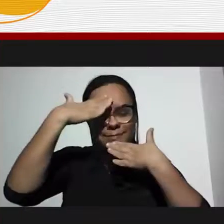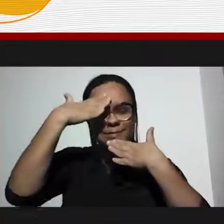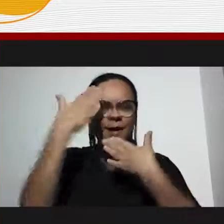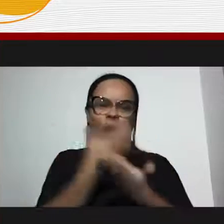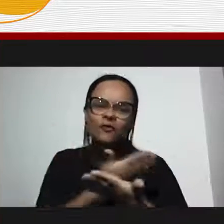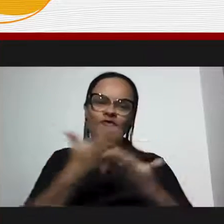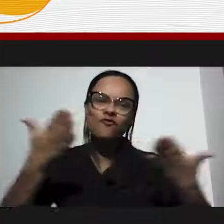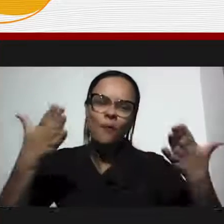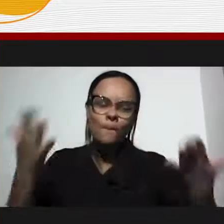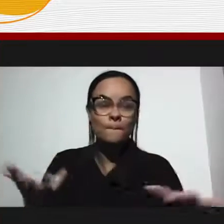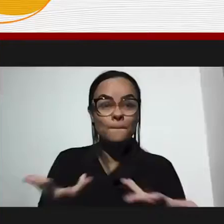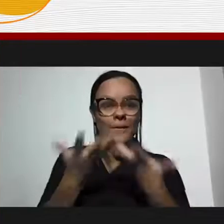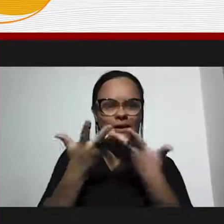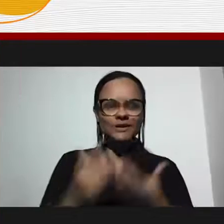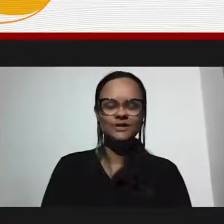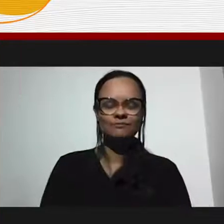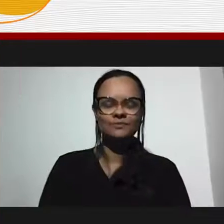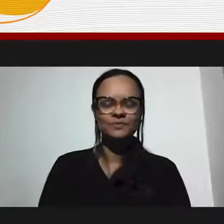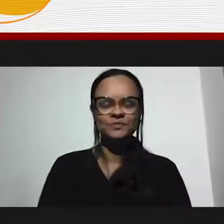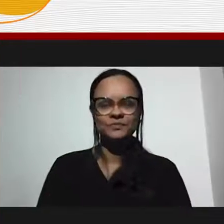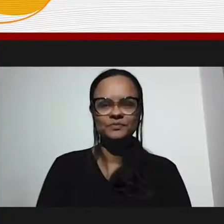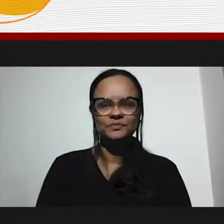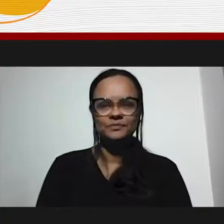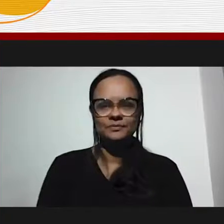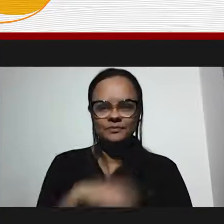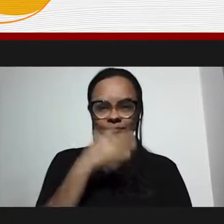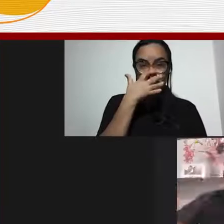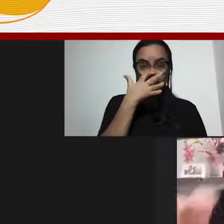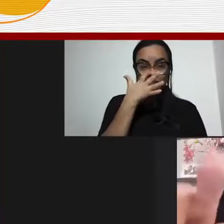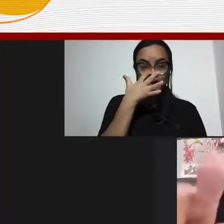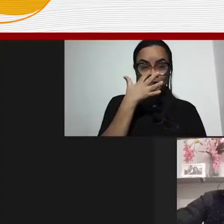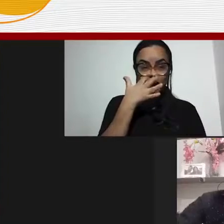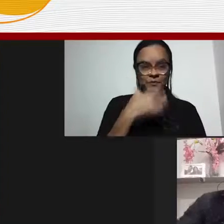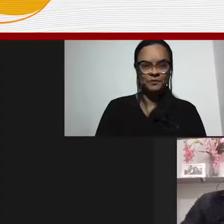e bora lá, André, está com você.